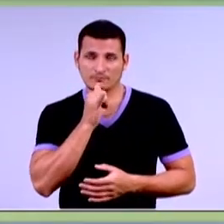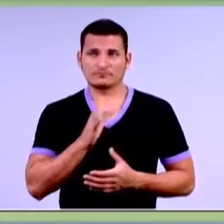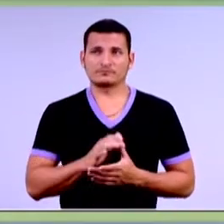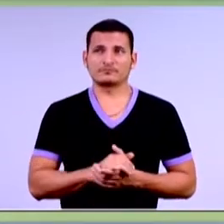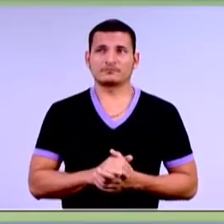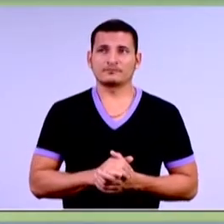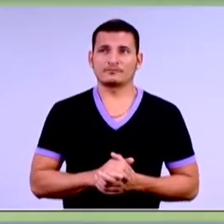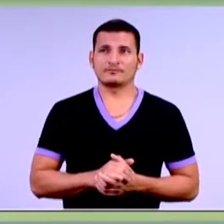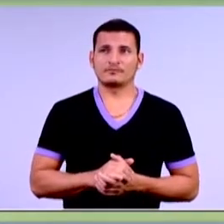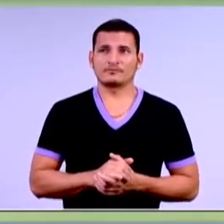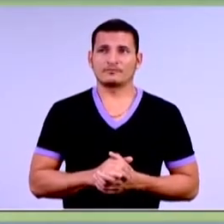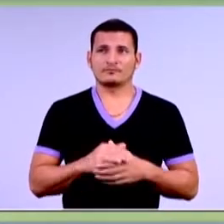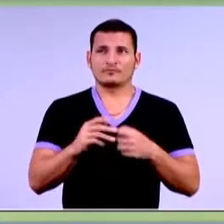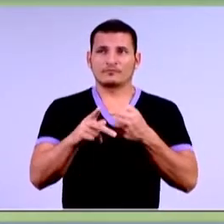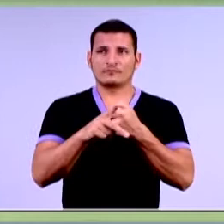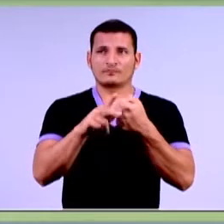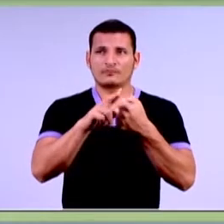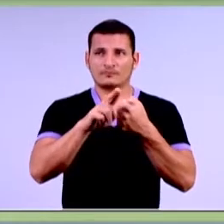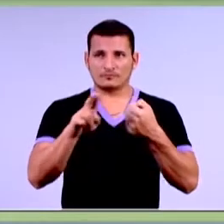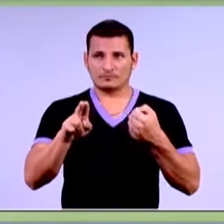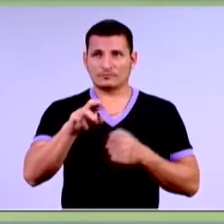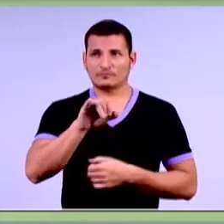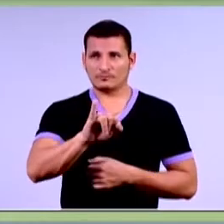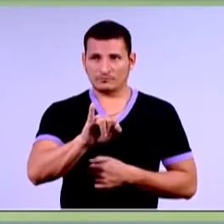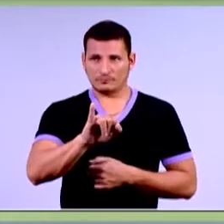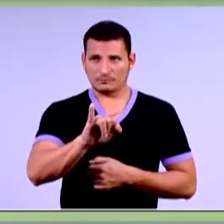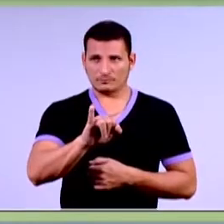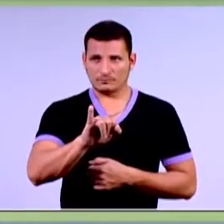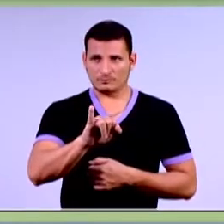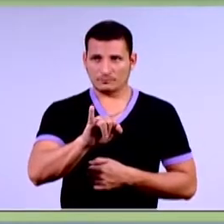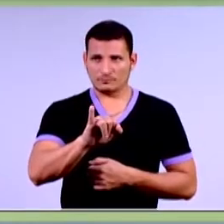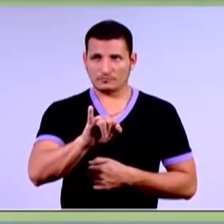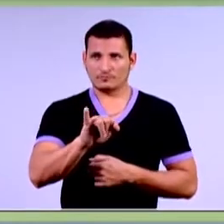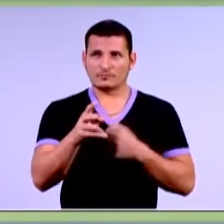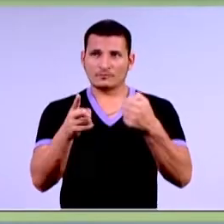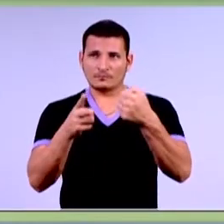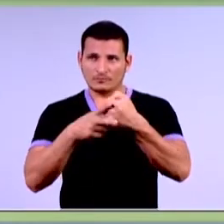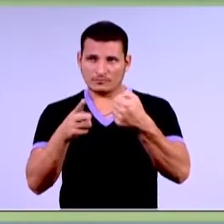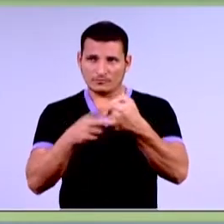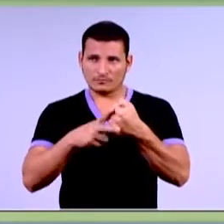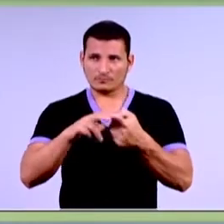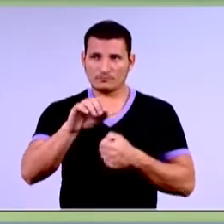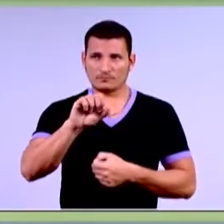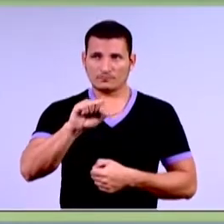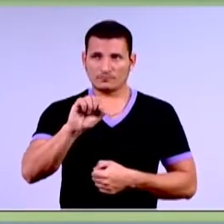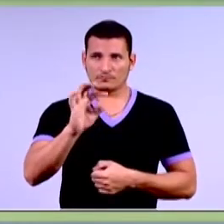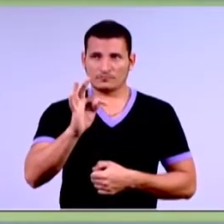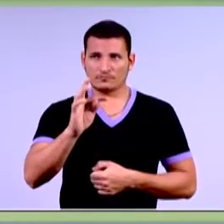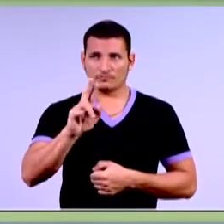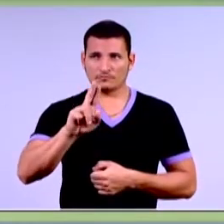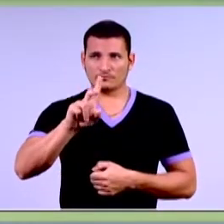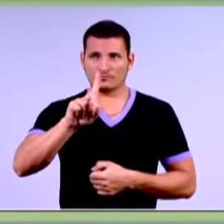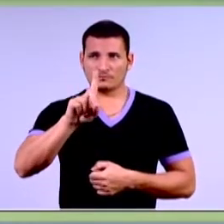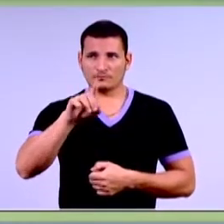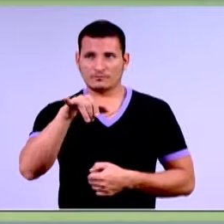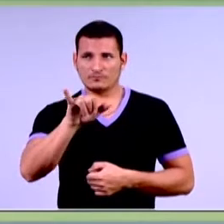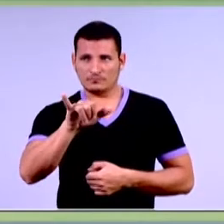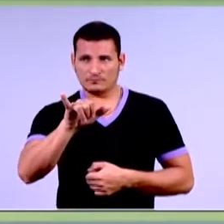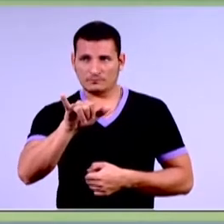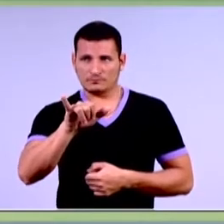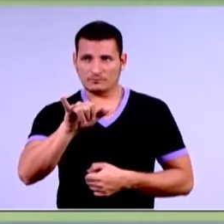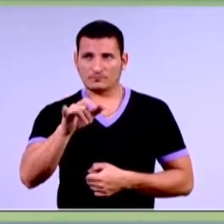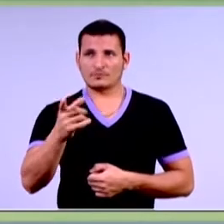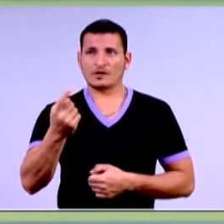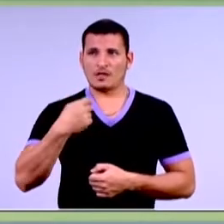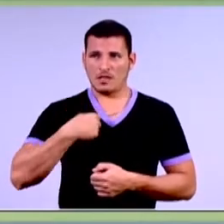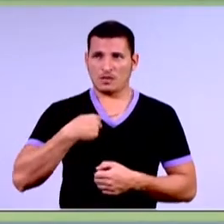vocês aqui o pronome ae estaria o verbo estudar eu estudo a histeria inglês everton ing